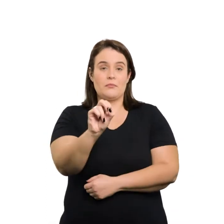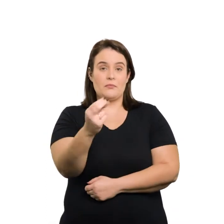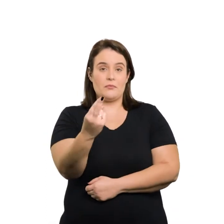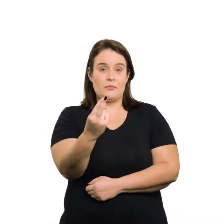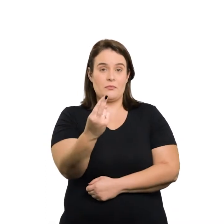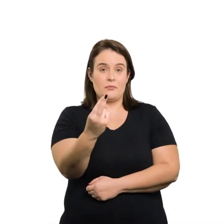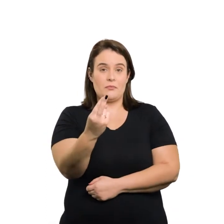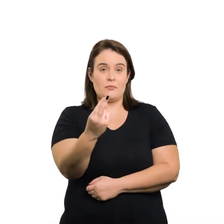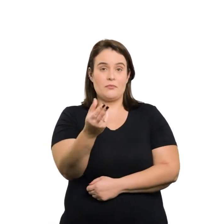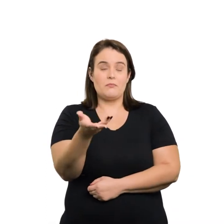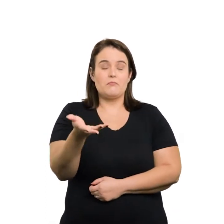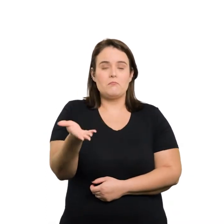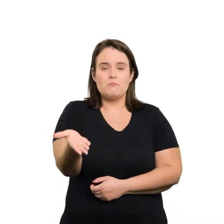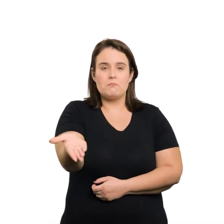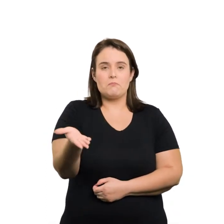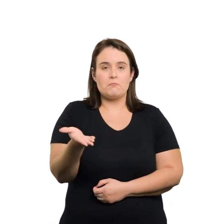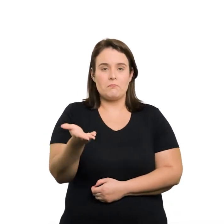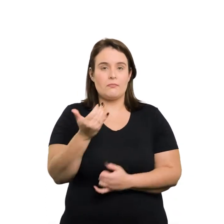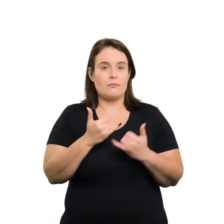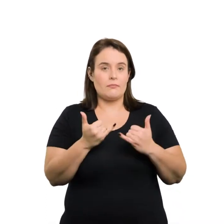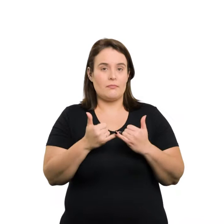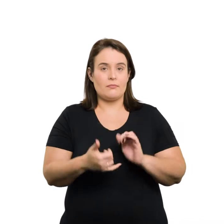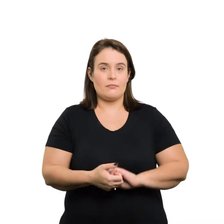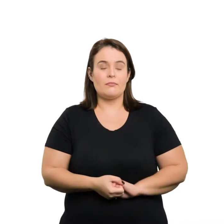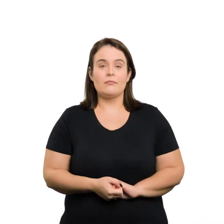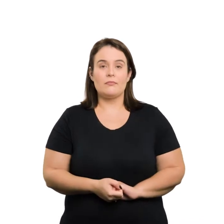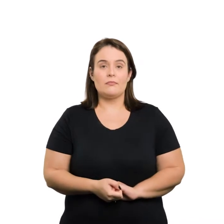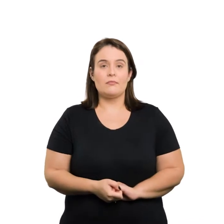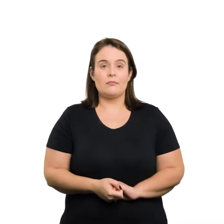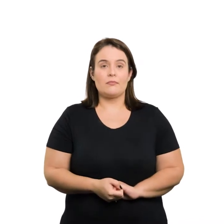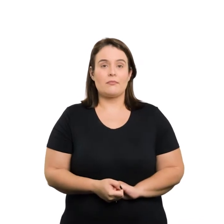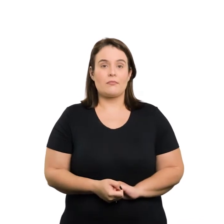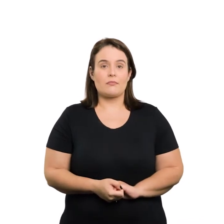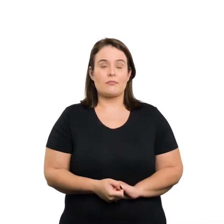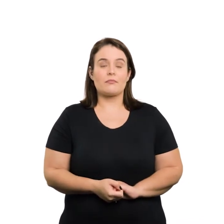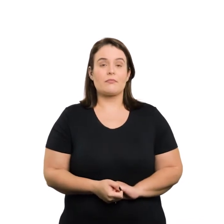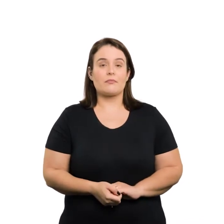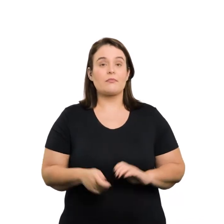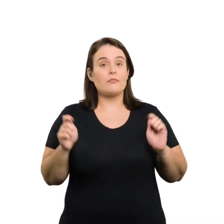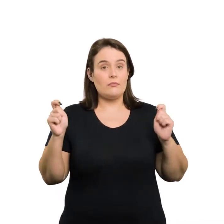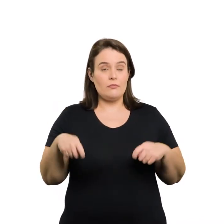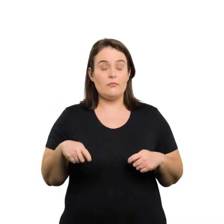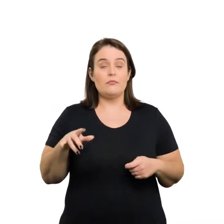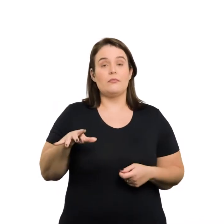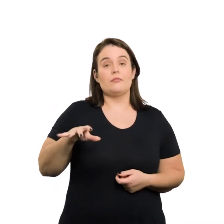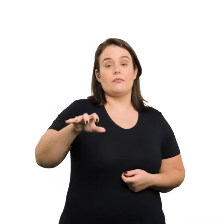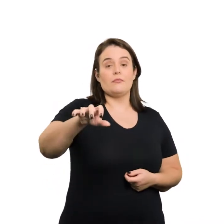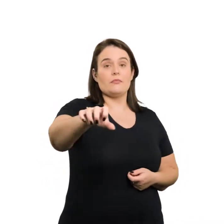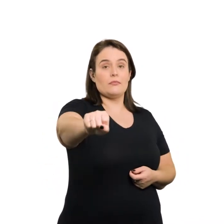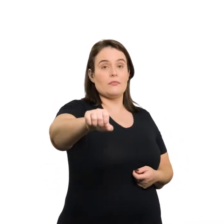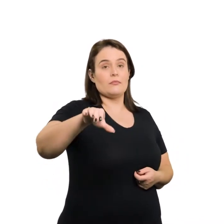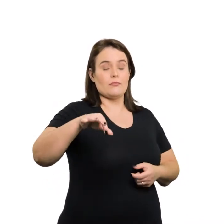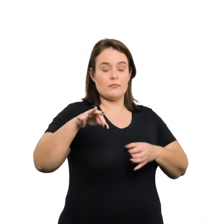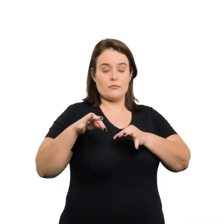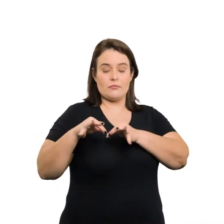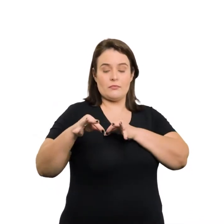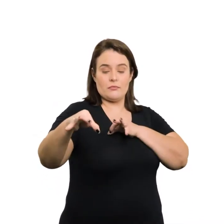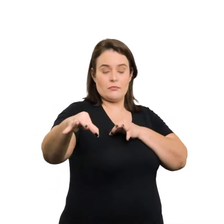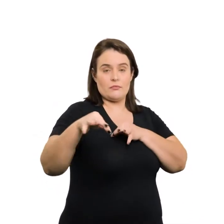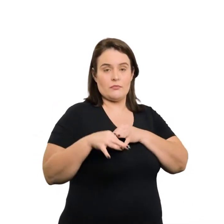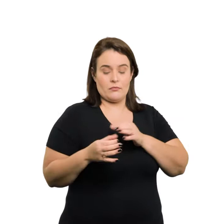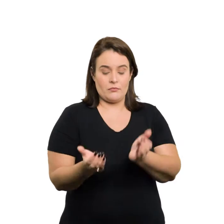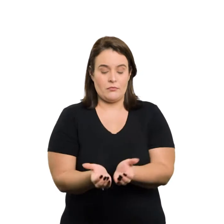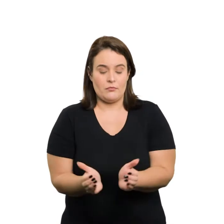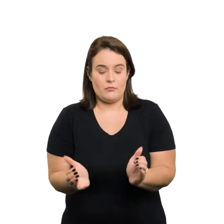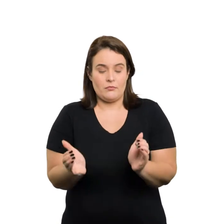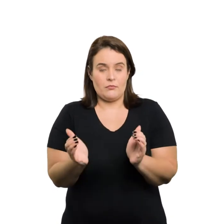sensores eletrônicos ou dispositivos similares. Garantir o alcance manual da torneira. Para isso,